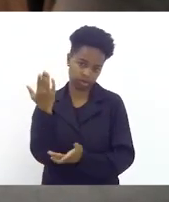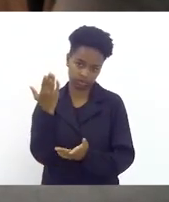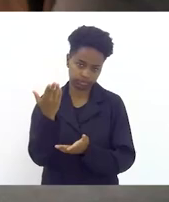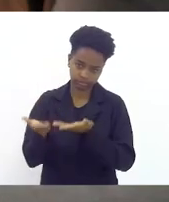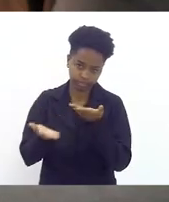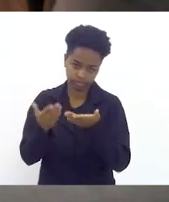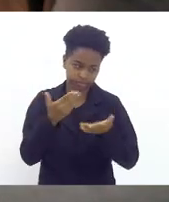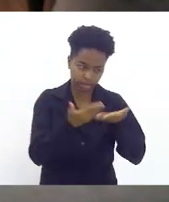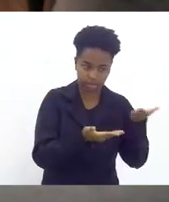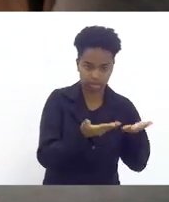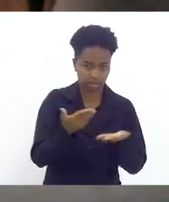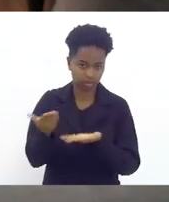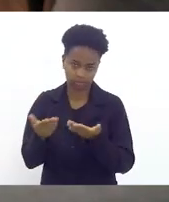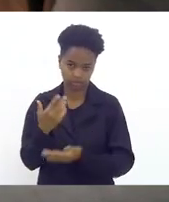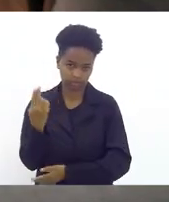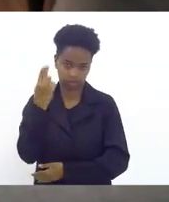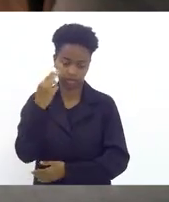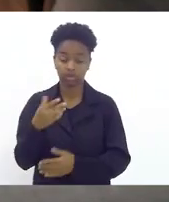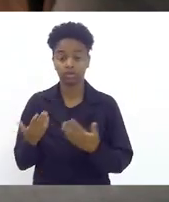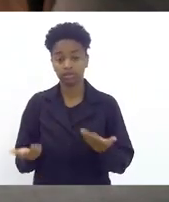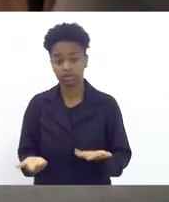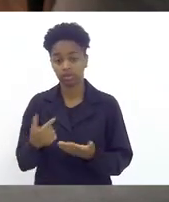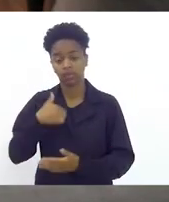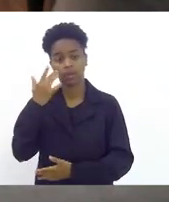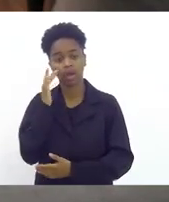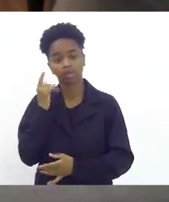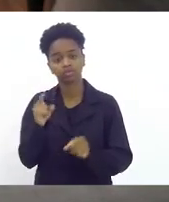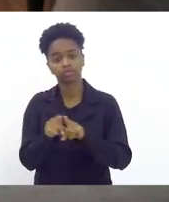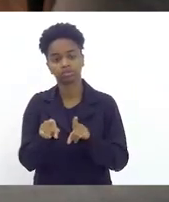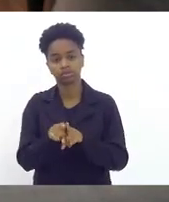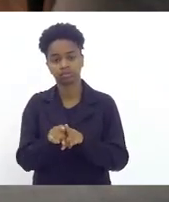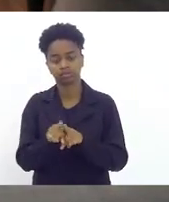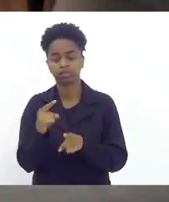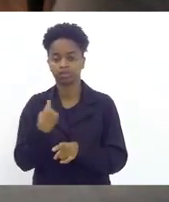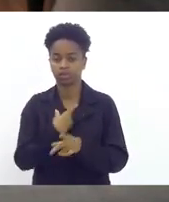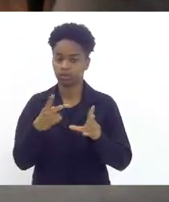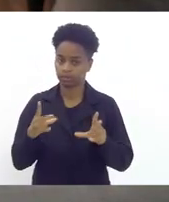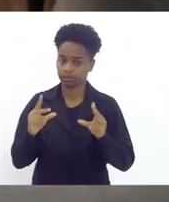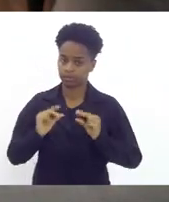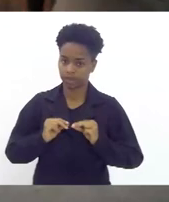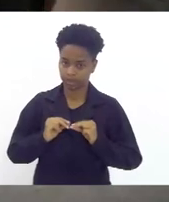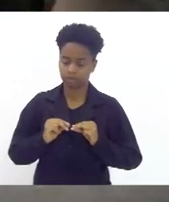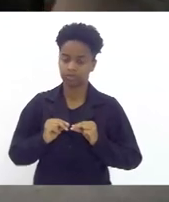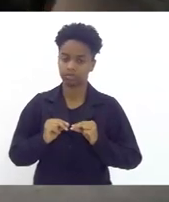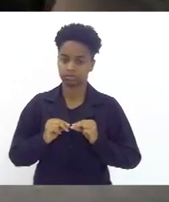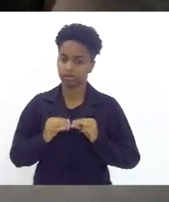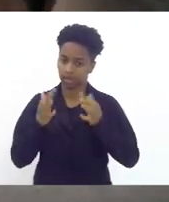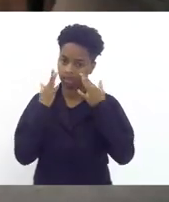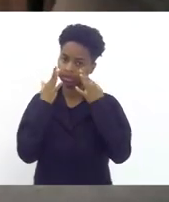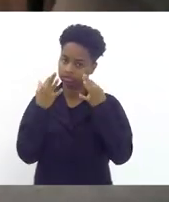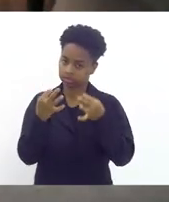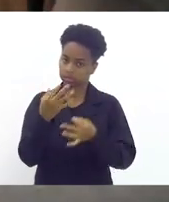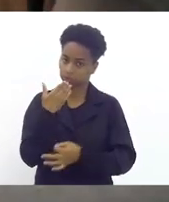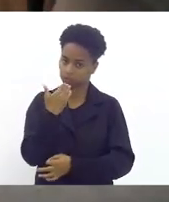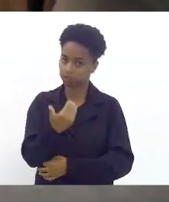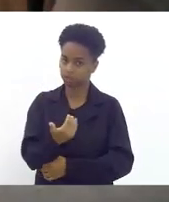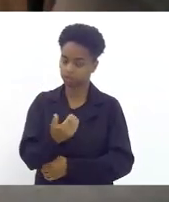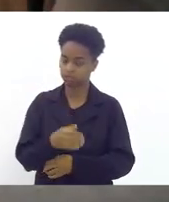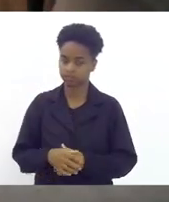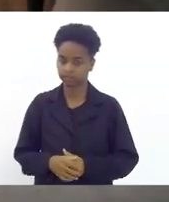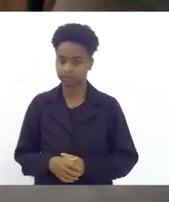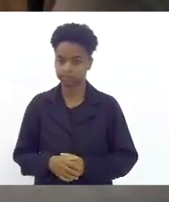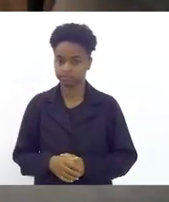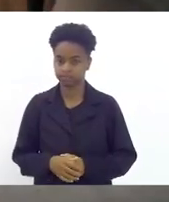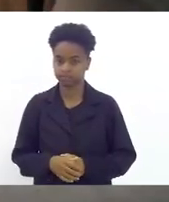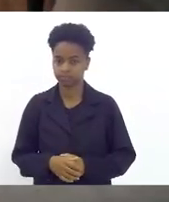E que eu acho que nós merecemos né uma atenção maior e para